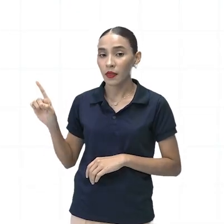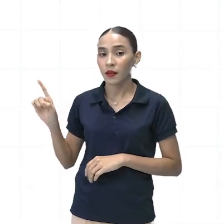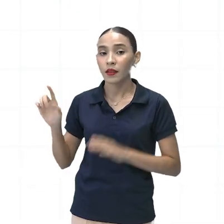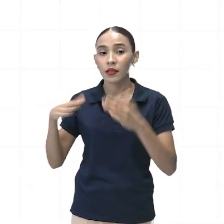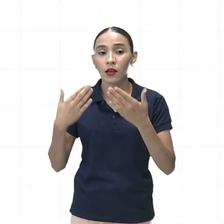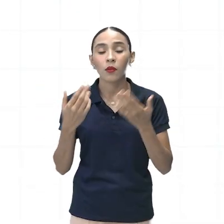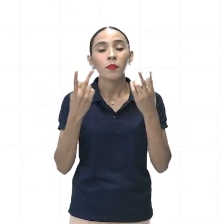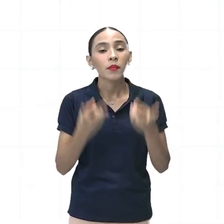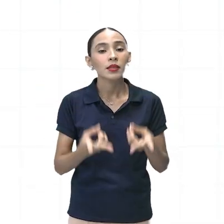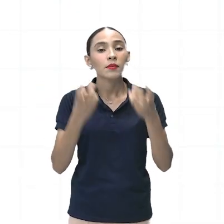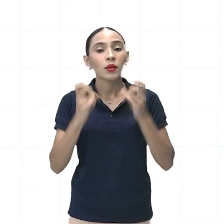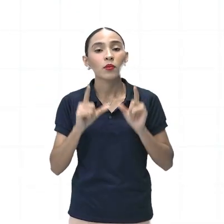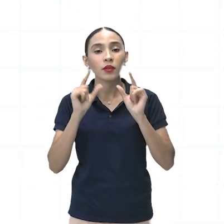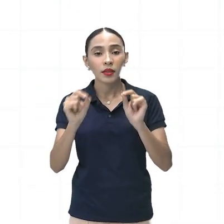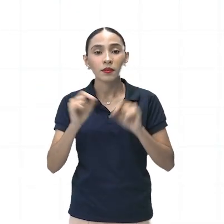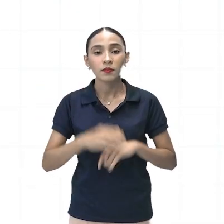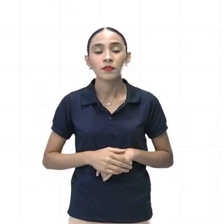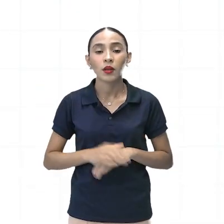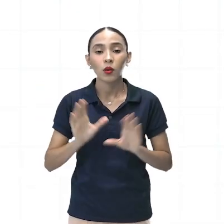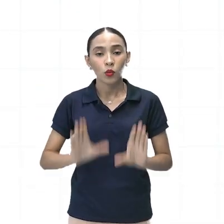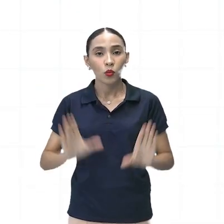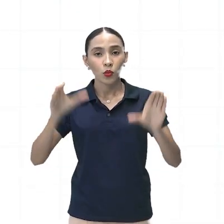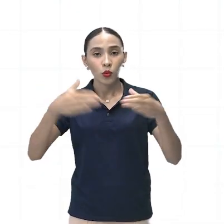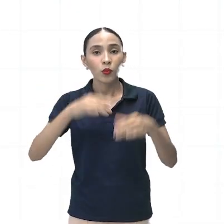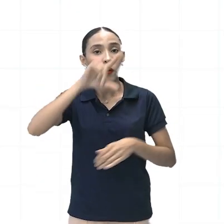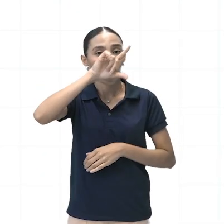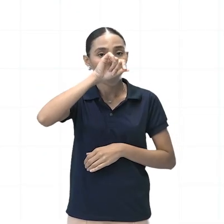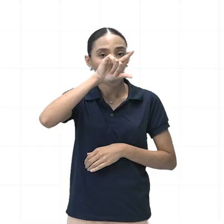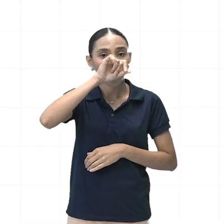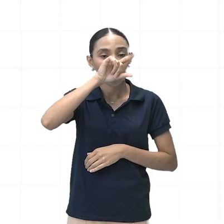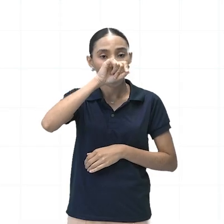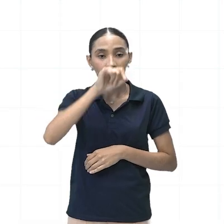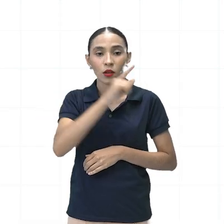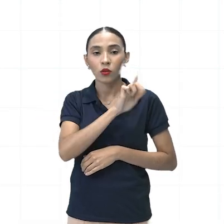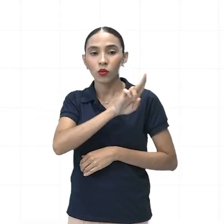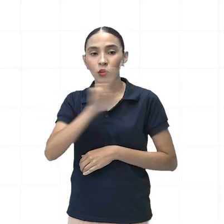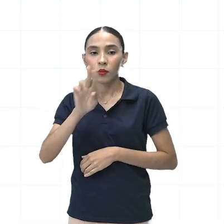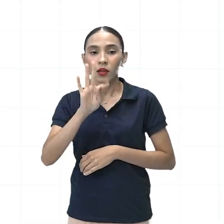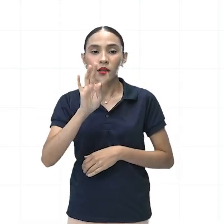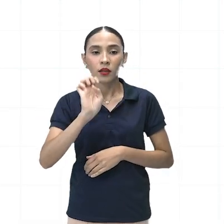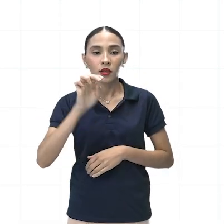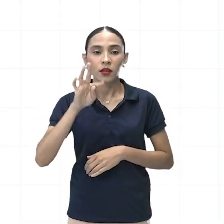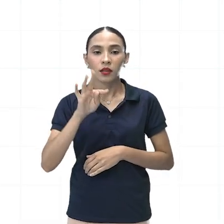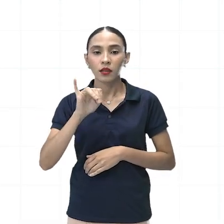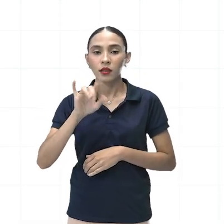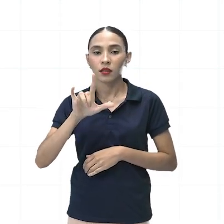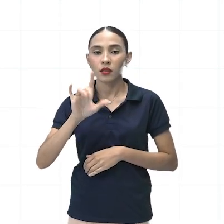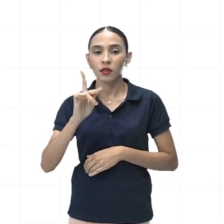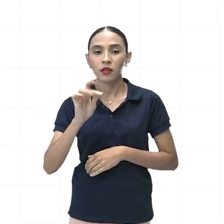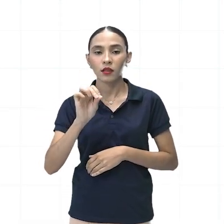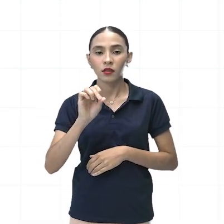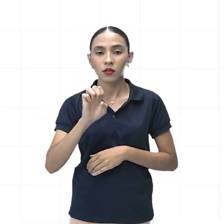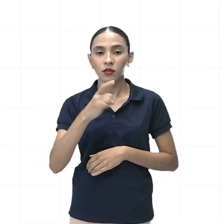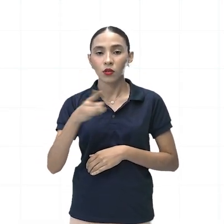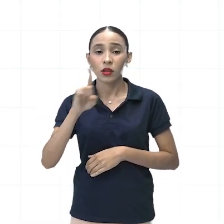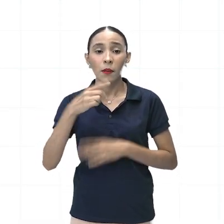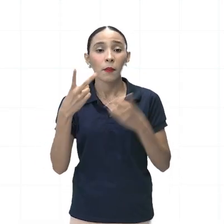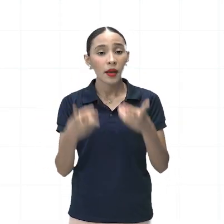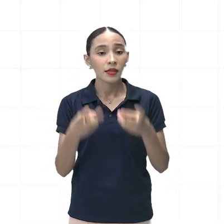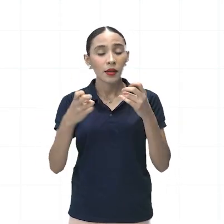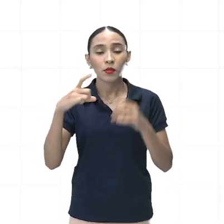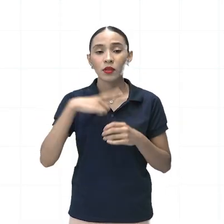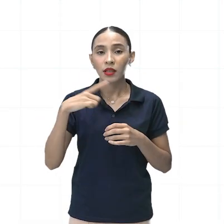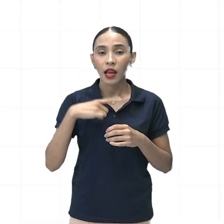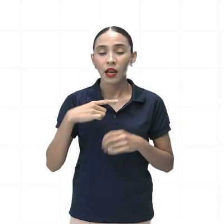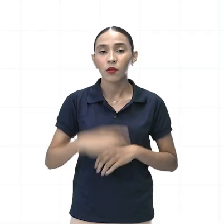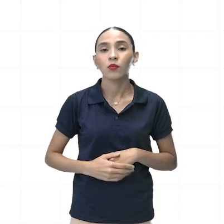Bem, ele observou esse grupo de aves chamado de dentilhões. Então, percebam na imagem que nós temos um ancestral